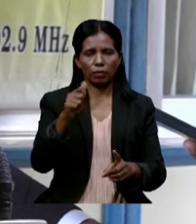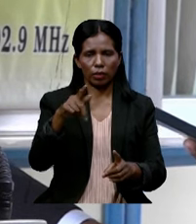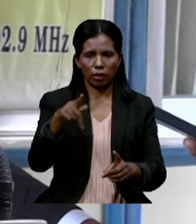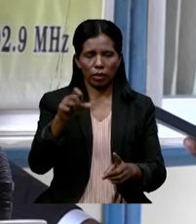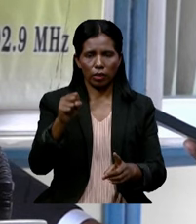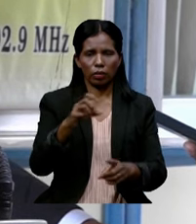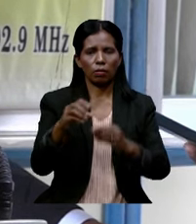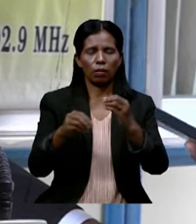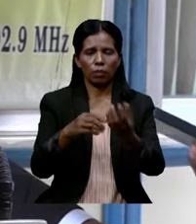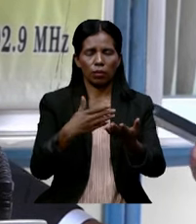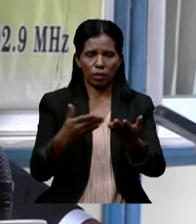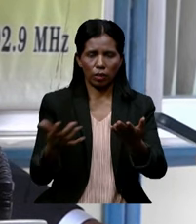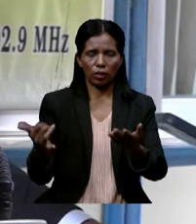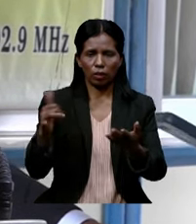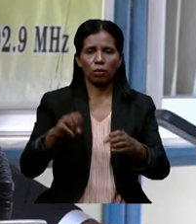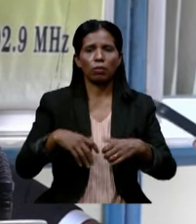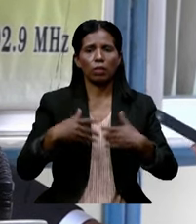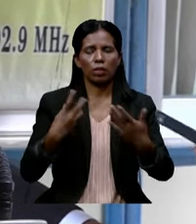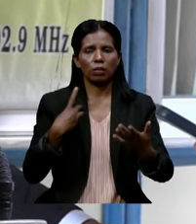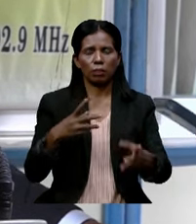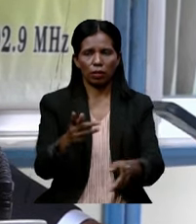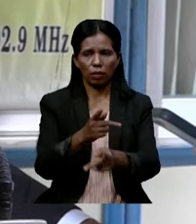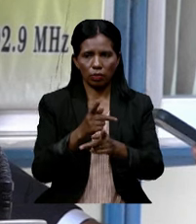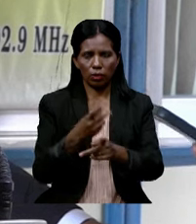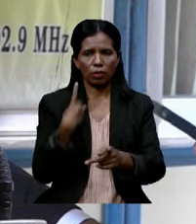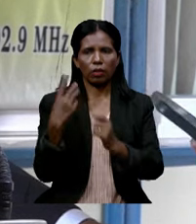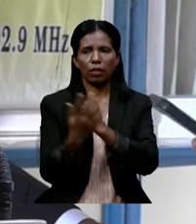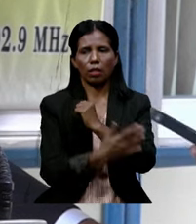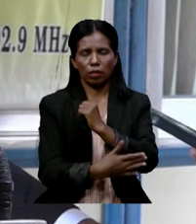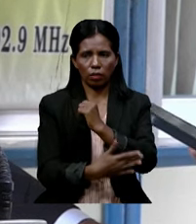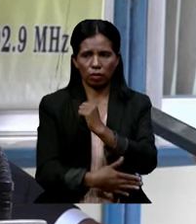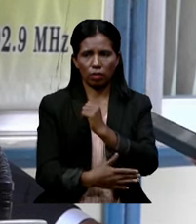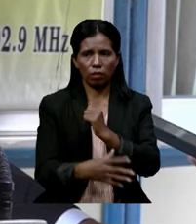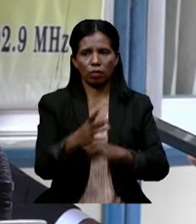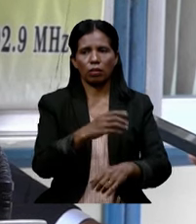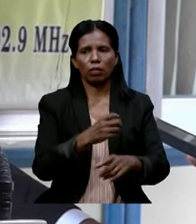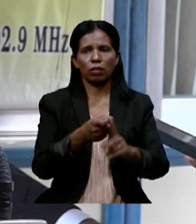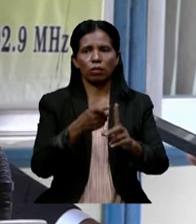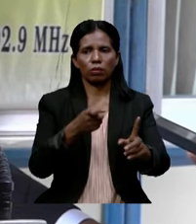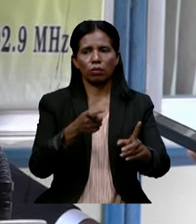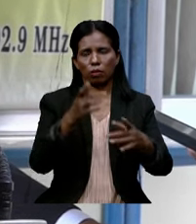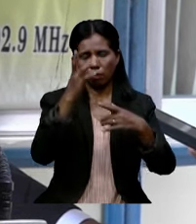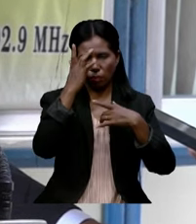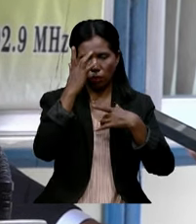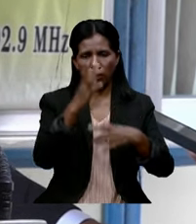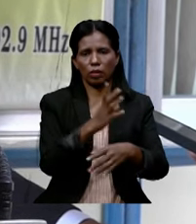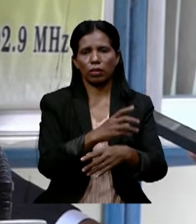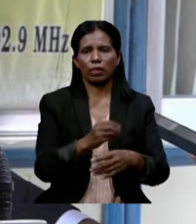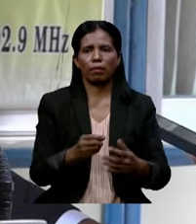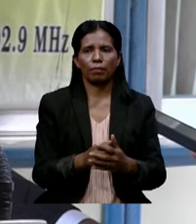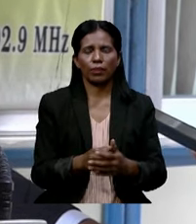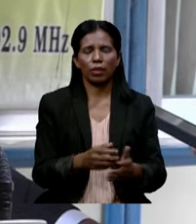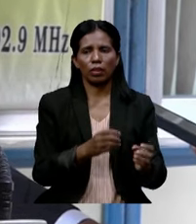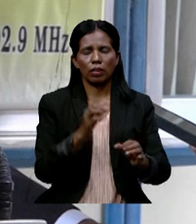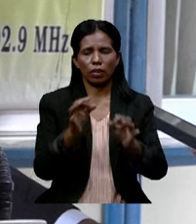né o insai tabele protege itania rai e usimoras quando